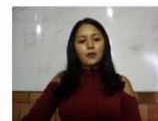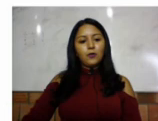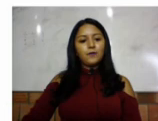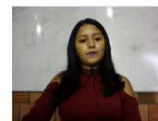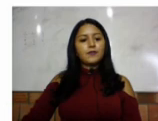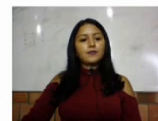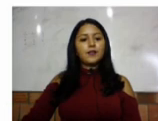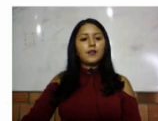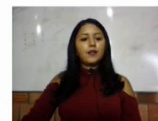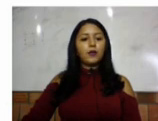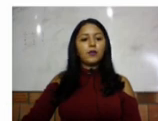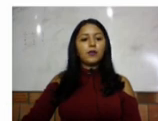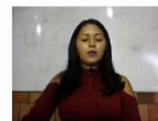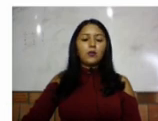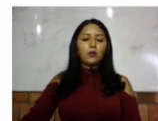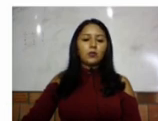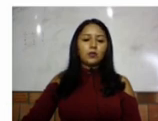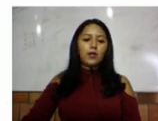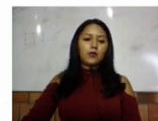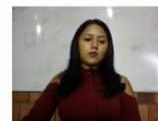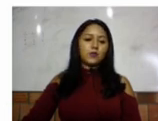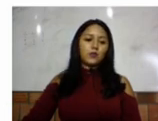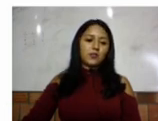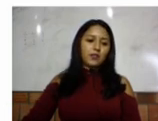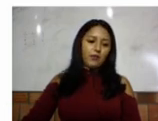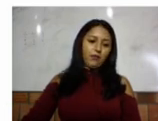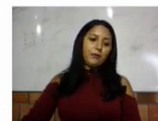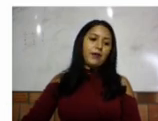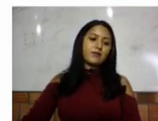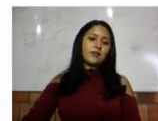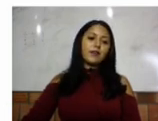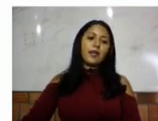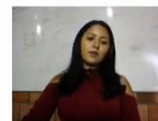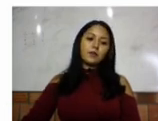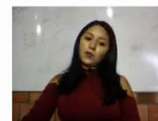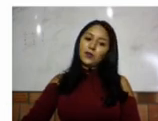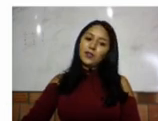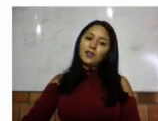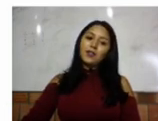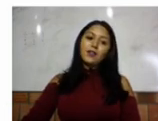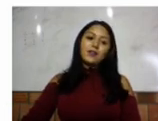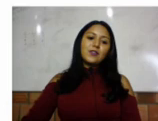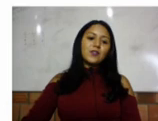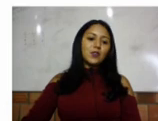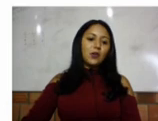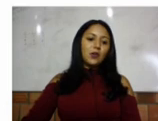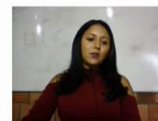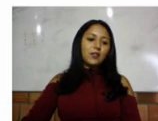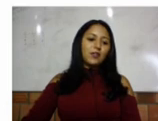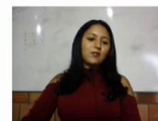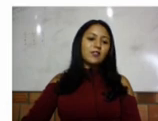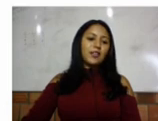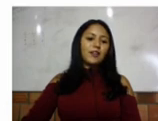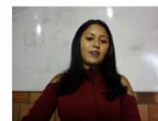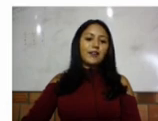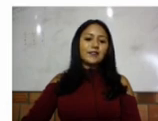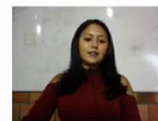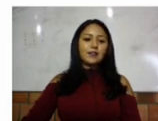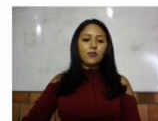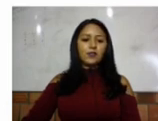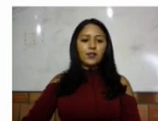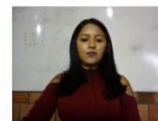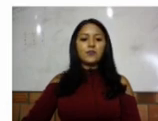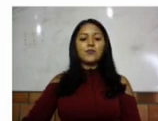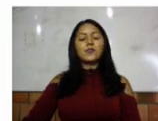diego e nada digo cd-rom ou nudismo deus o diego pelo se diego soy de rodrigo